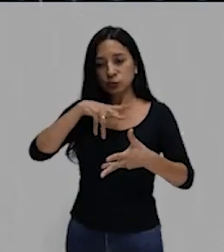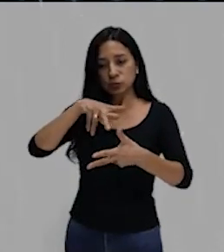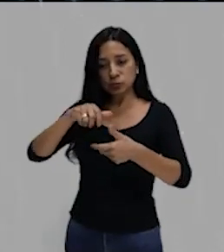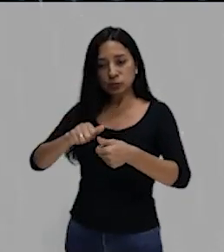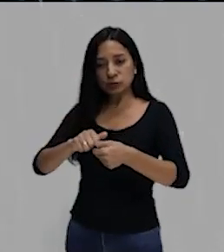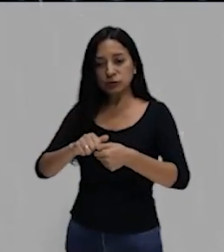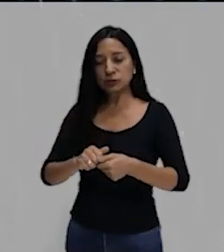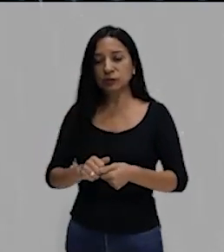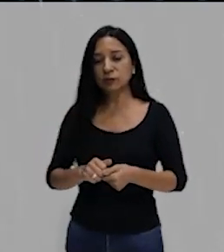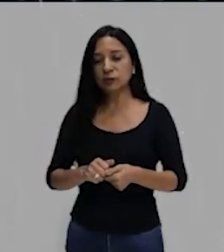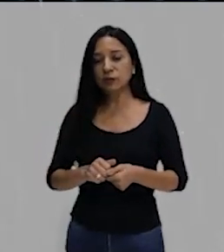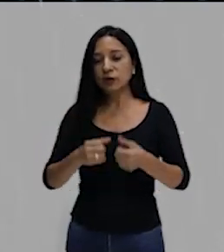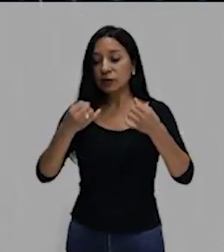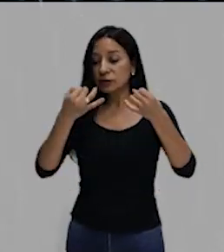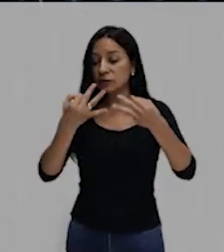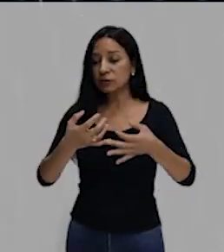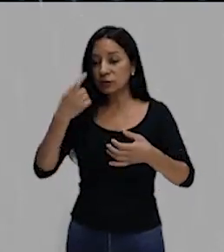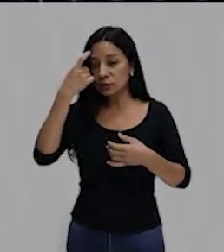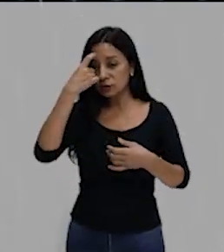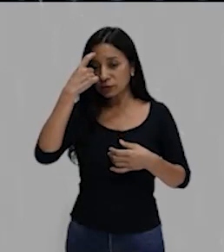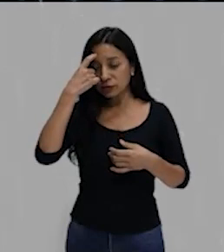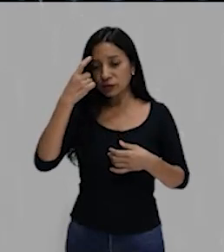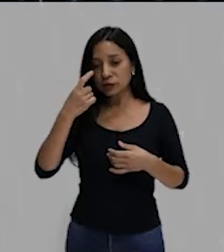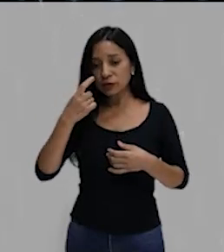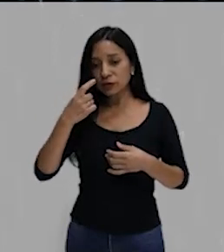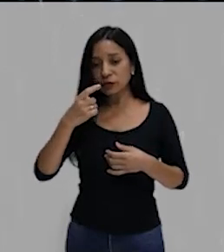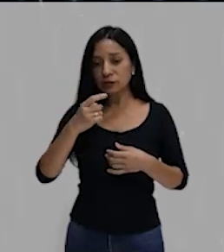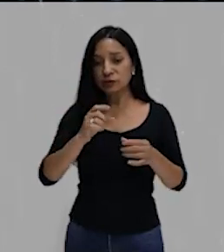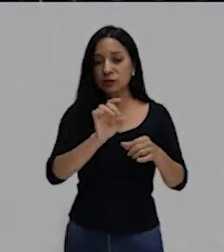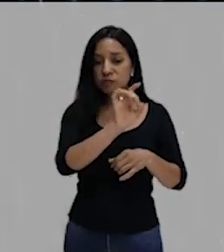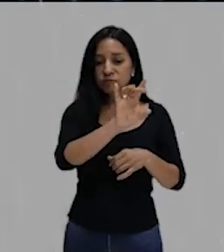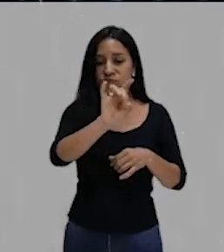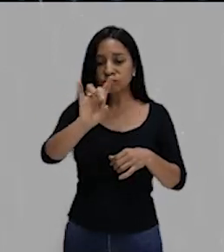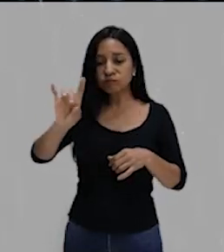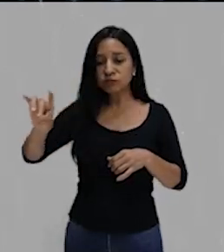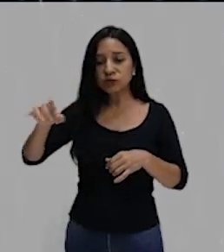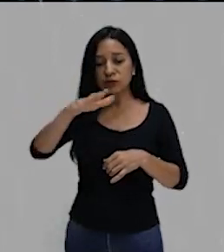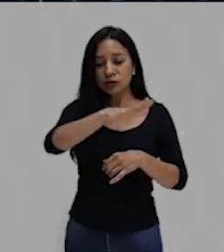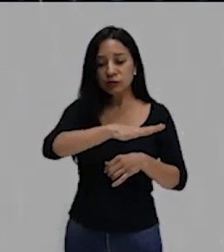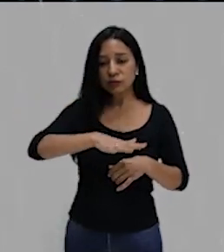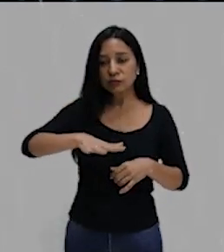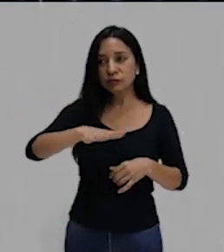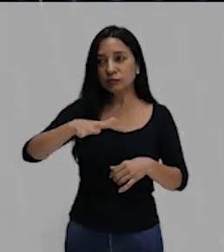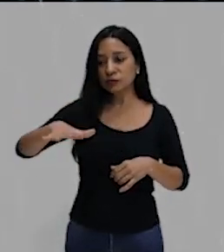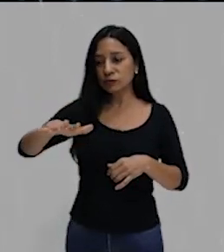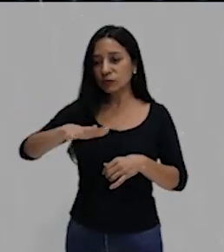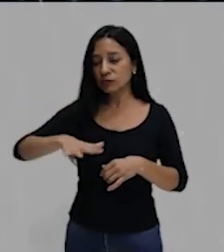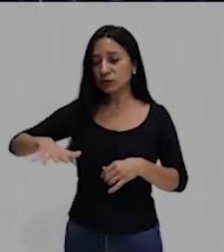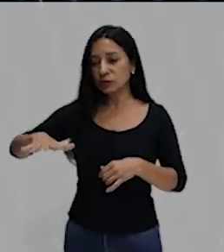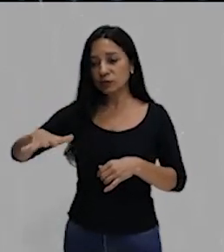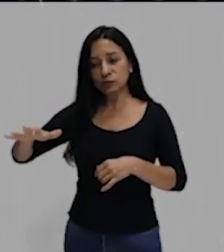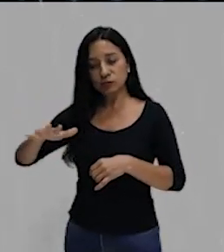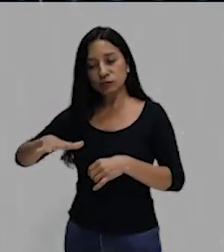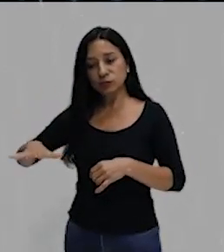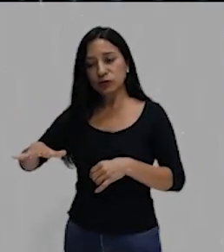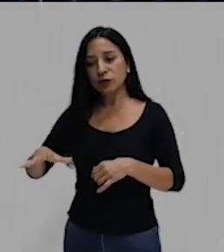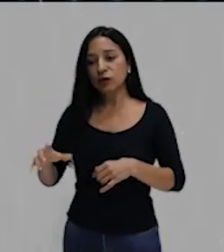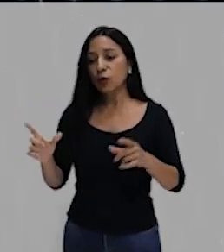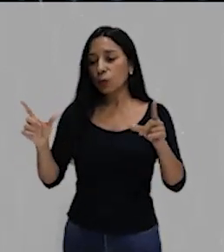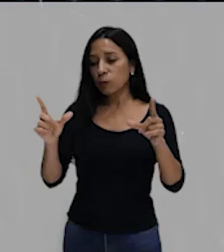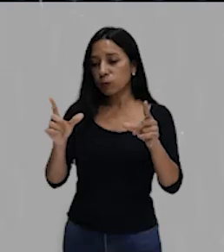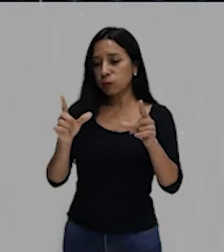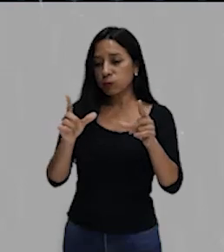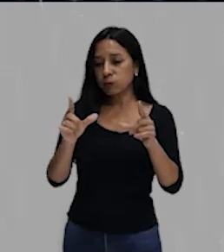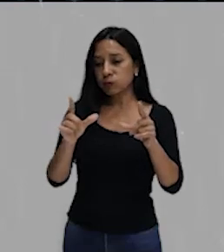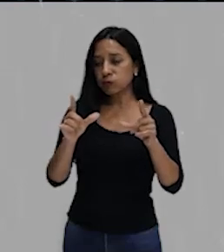ideia que cada ambiente ele tem um limite máximo de indivíduos que ele suporta. Por